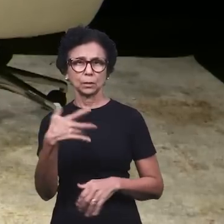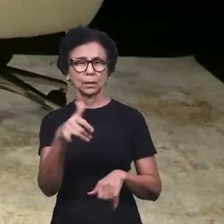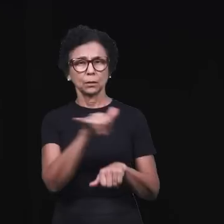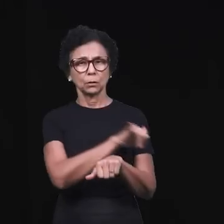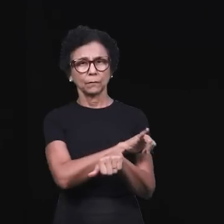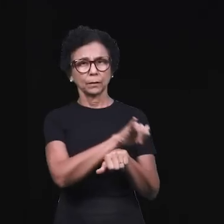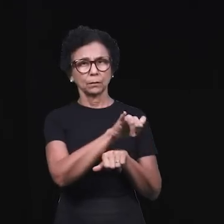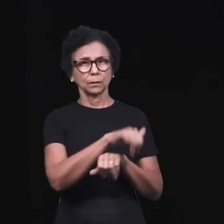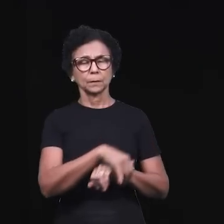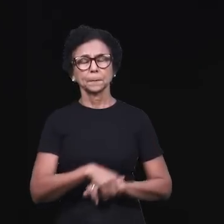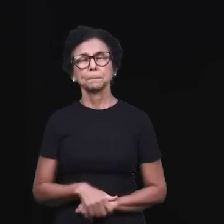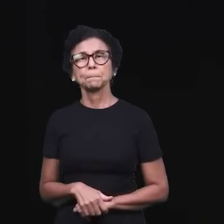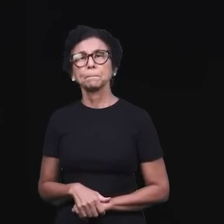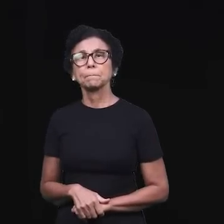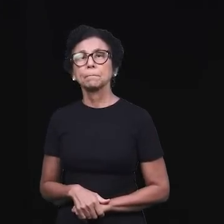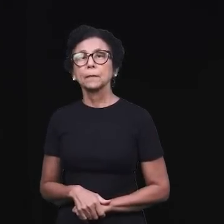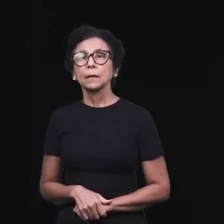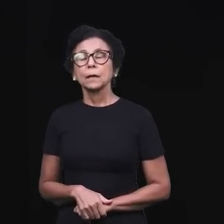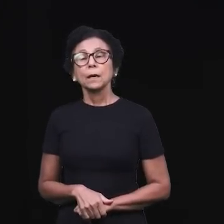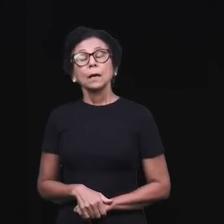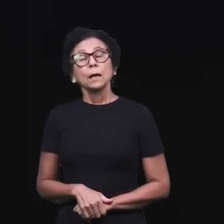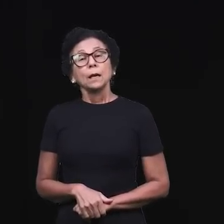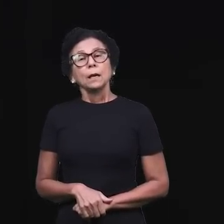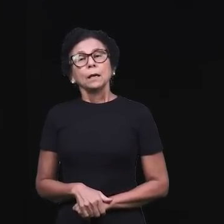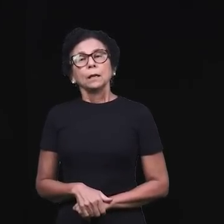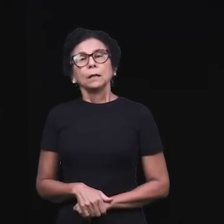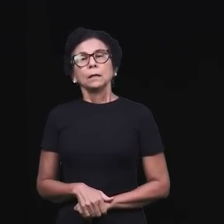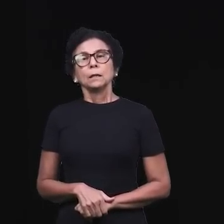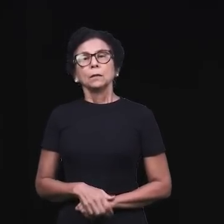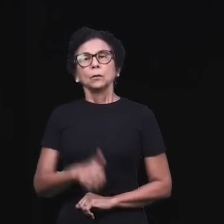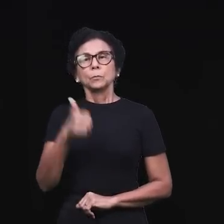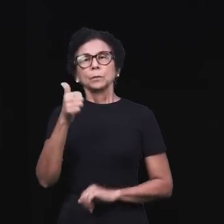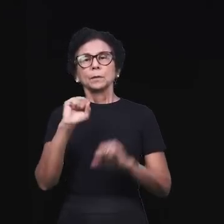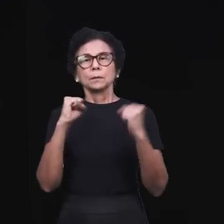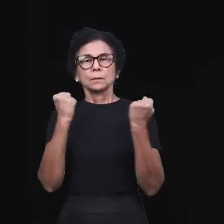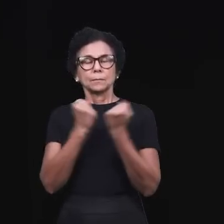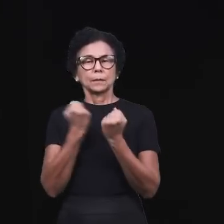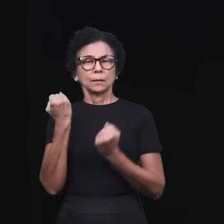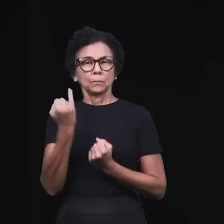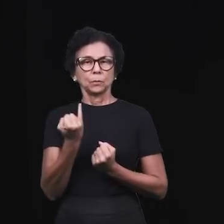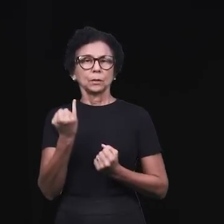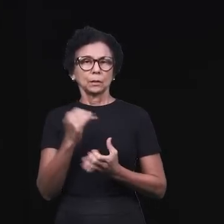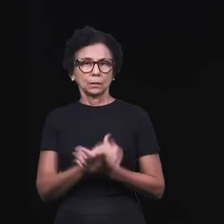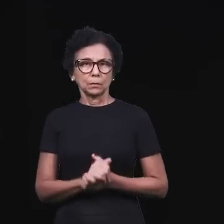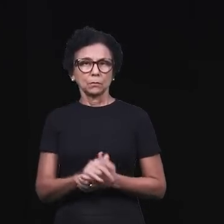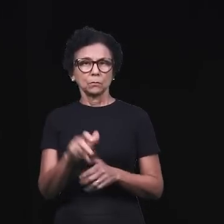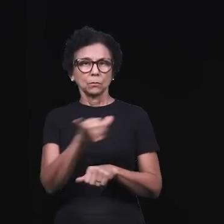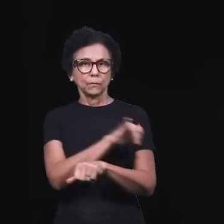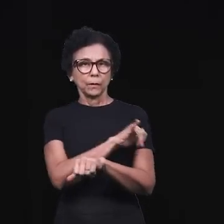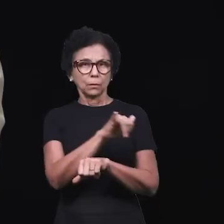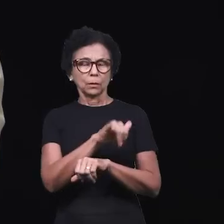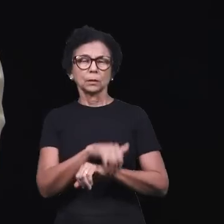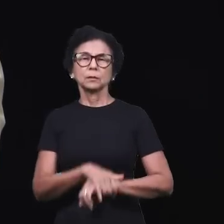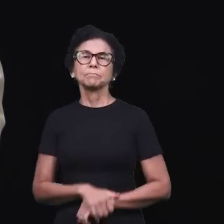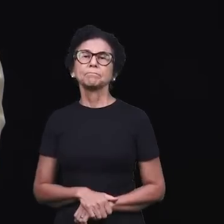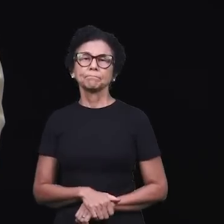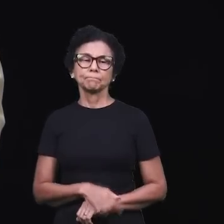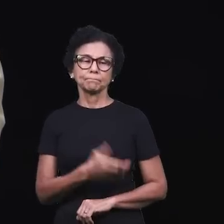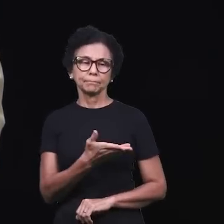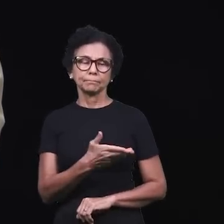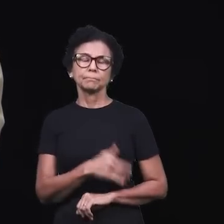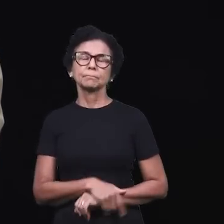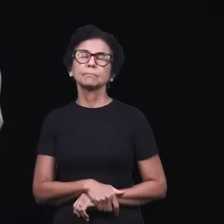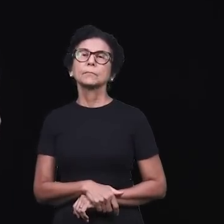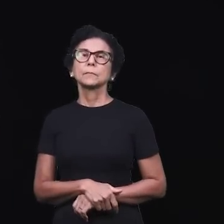Agora, o primeiro seminário nosso, assim, importante, foi realmente no estado de Nova York. Isso, nós vamos falar sobre